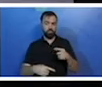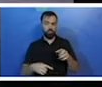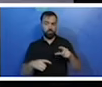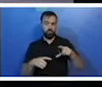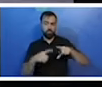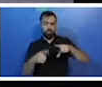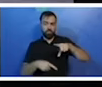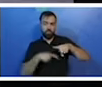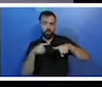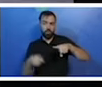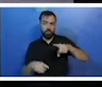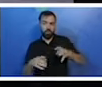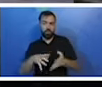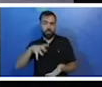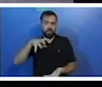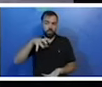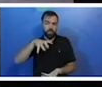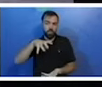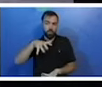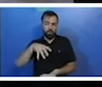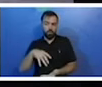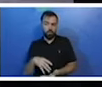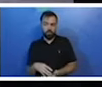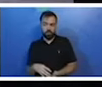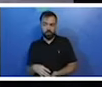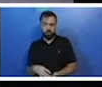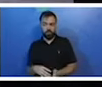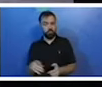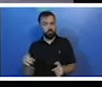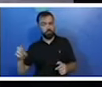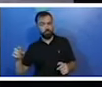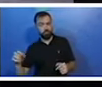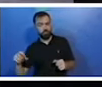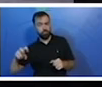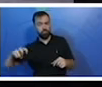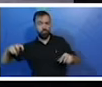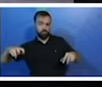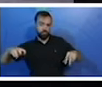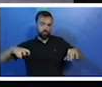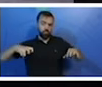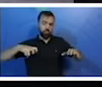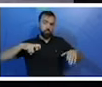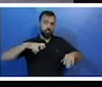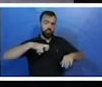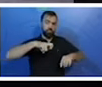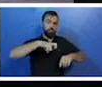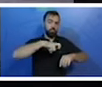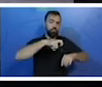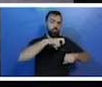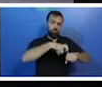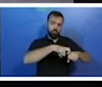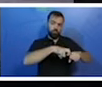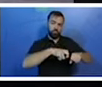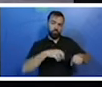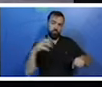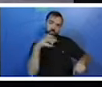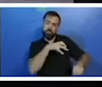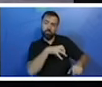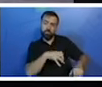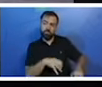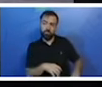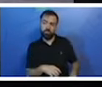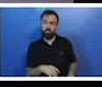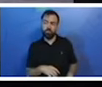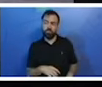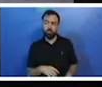freios especiais também, e os atletas saem de um lugar e vão até outro lugar tentando chegar lá o mais rápido possível,